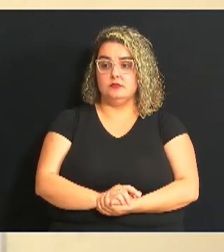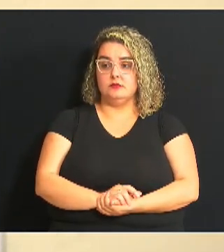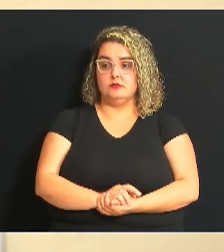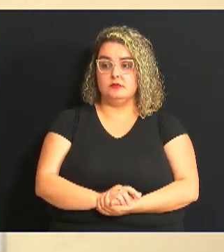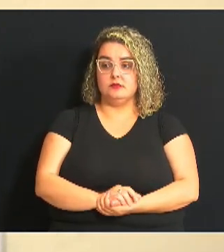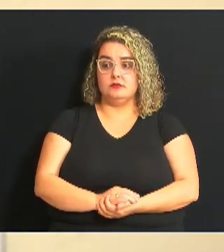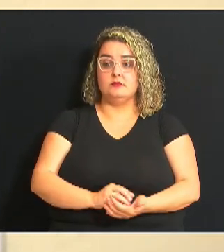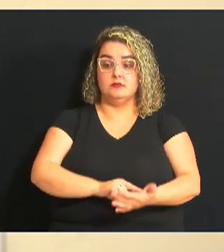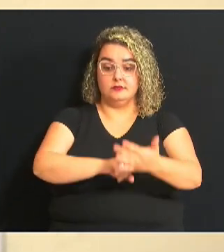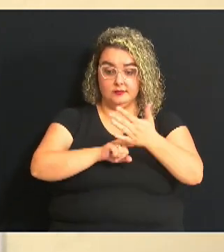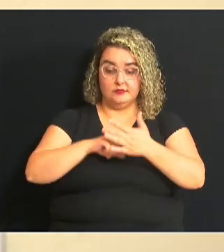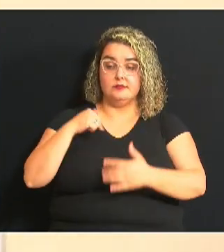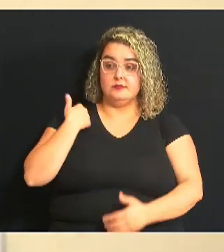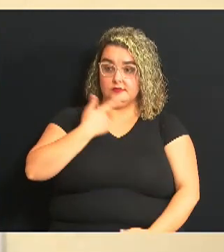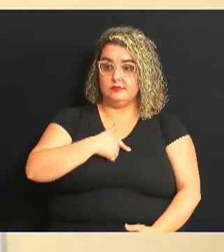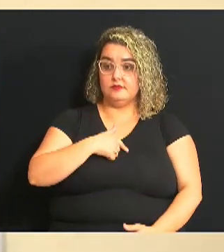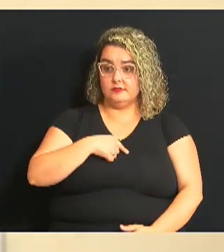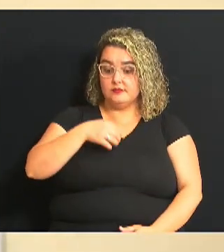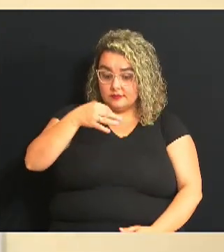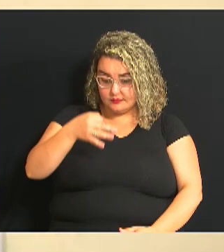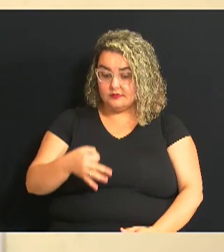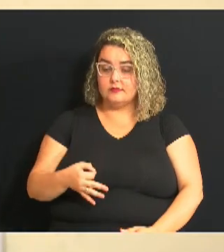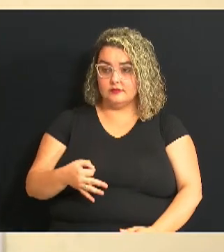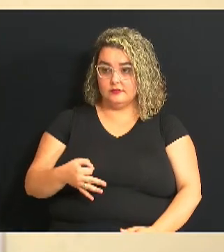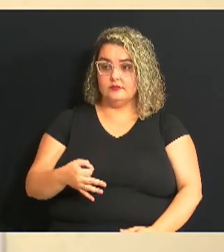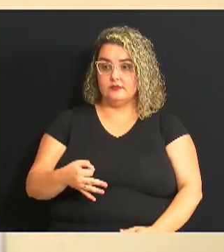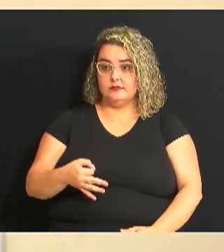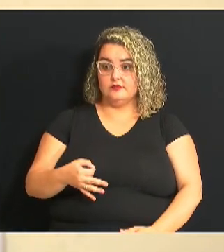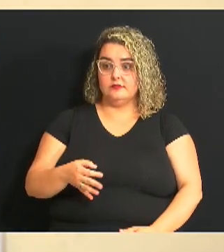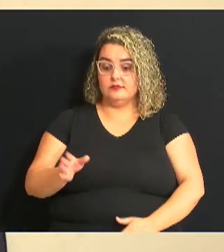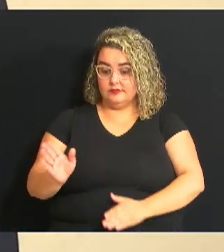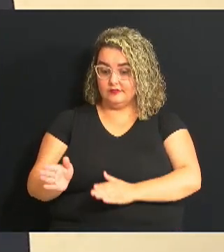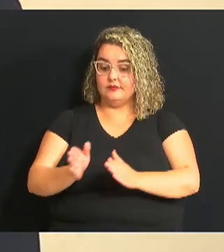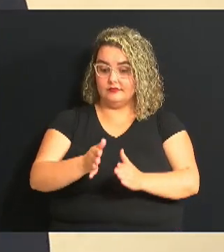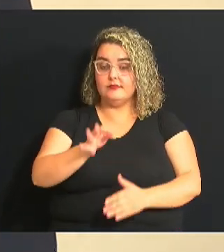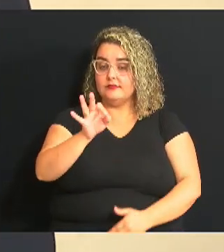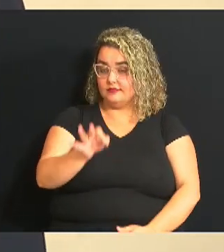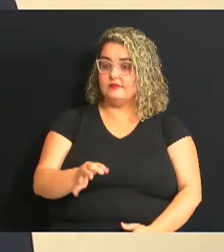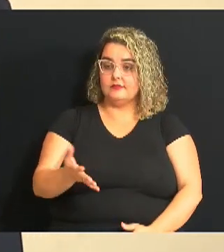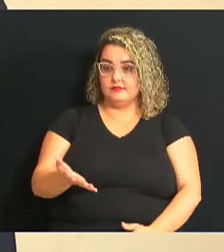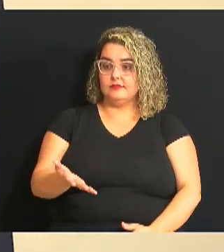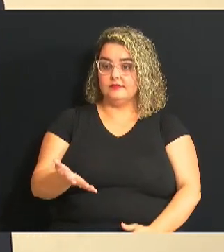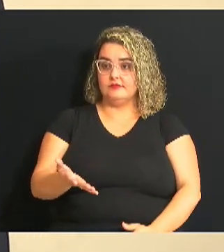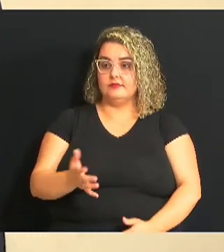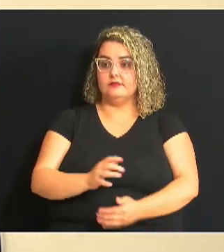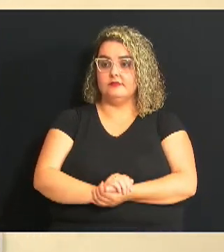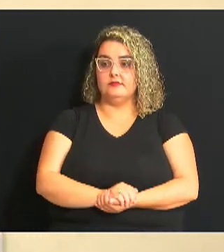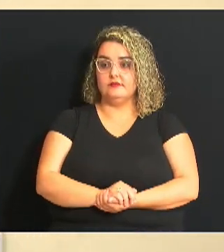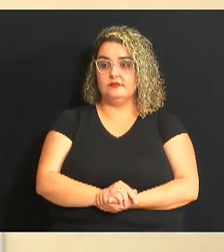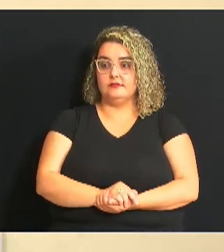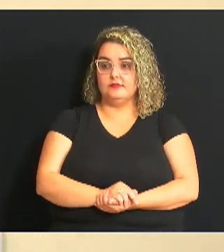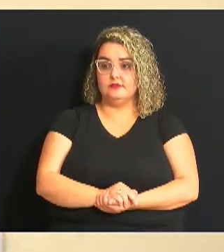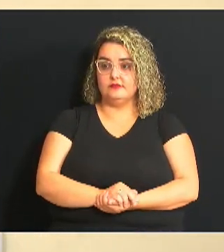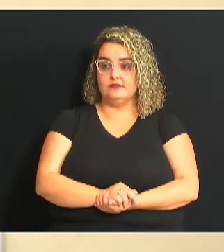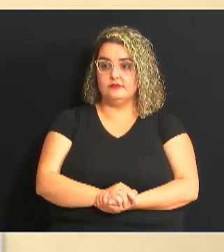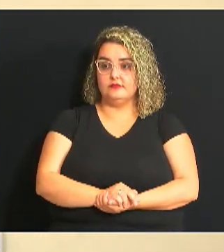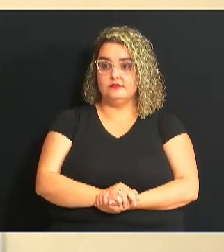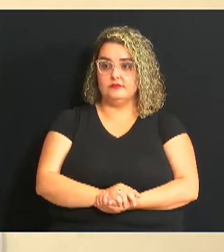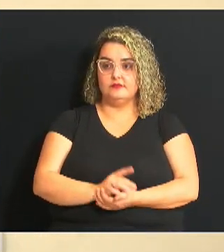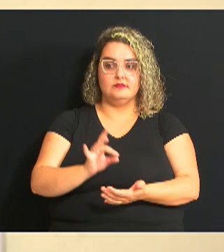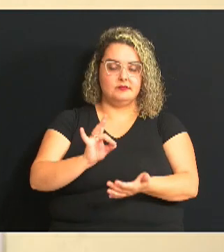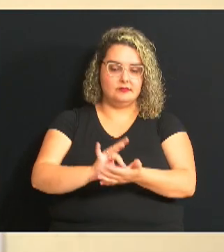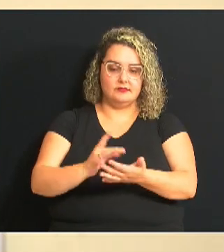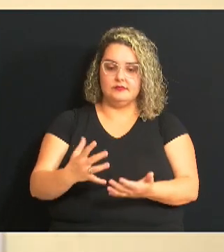mostra para a gente, confirma que o caminho é esse, né? O caminho é esse. Realmente me sinto